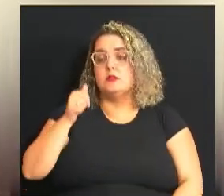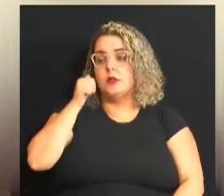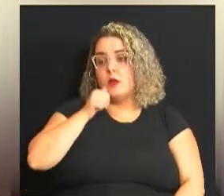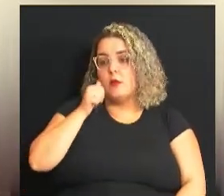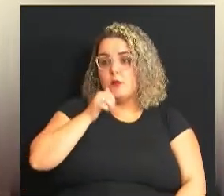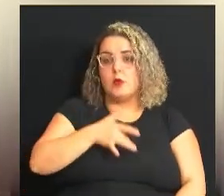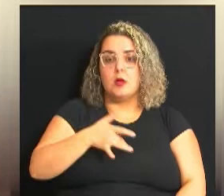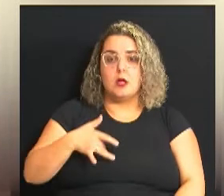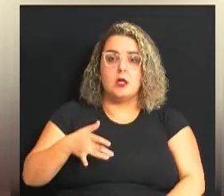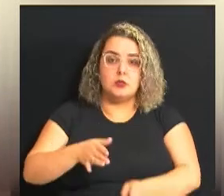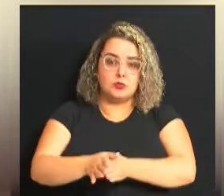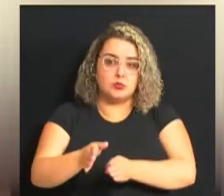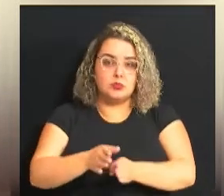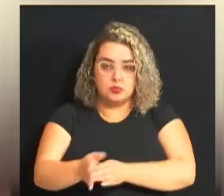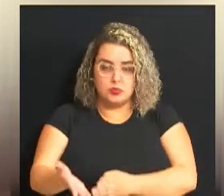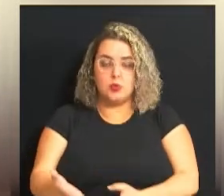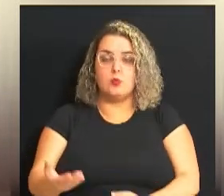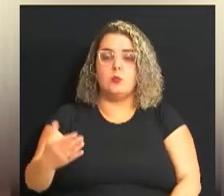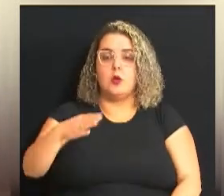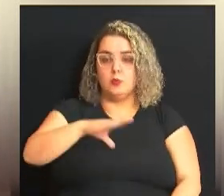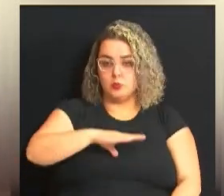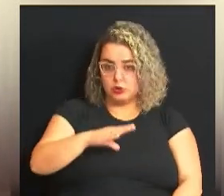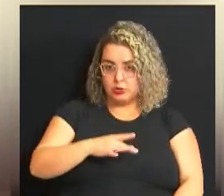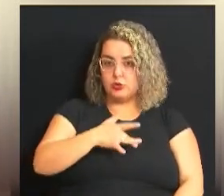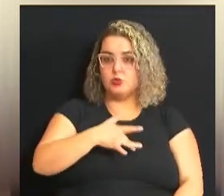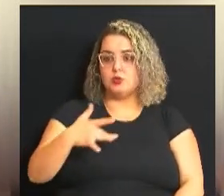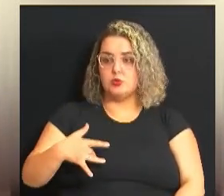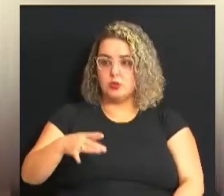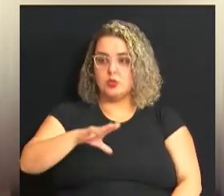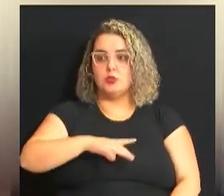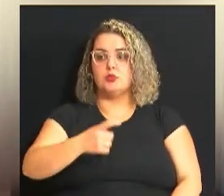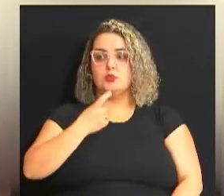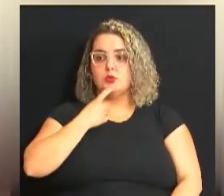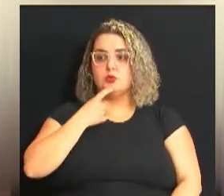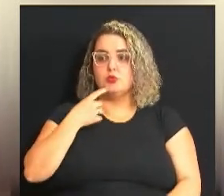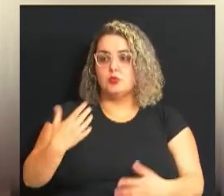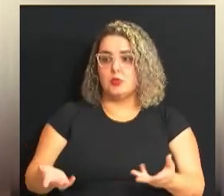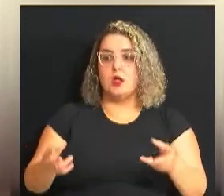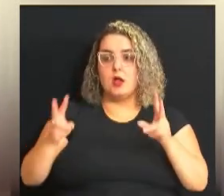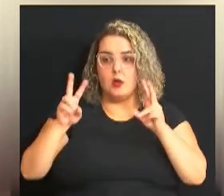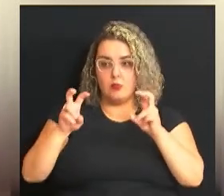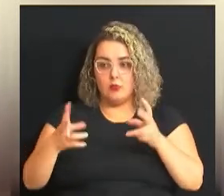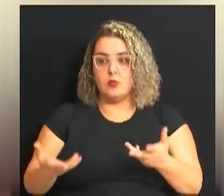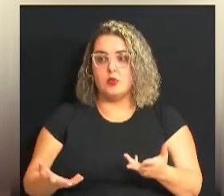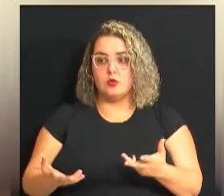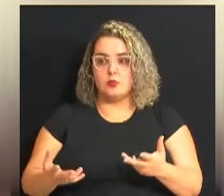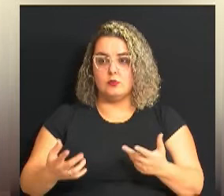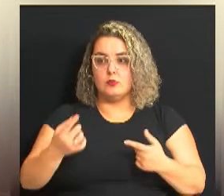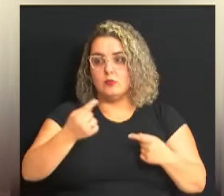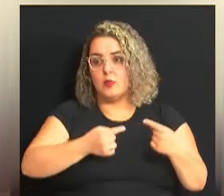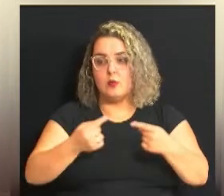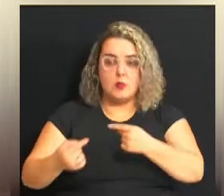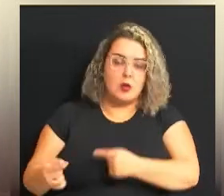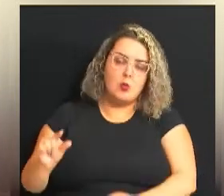pertence ao Conselho Municipal de Saúde de Campinas. E é um assunto que foi muito pouco tratado